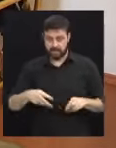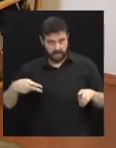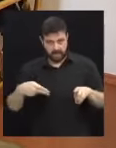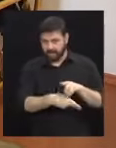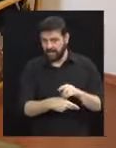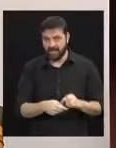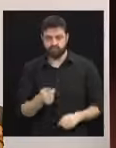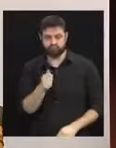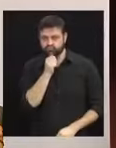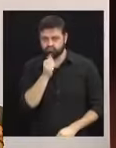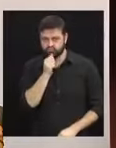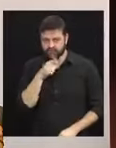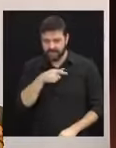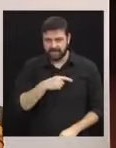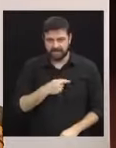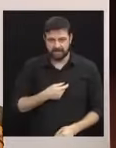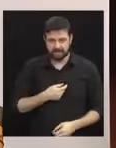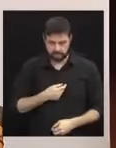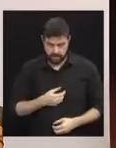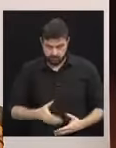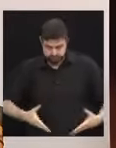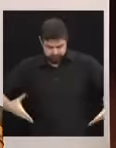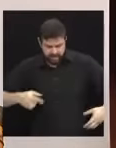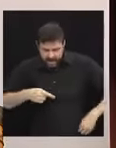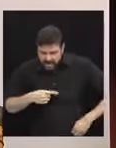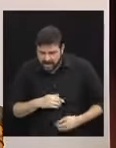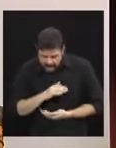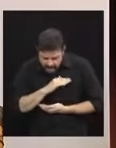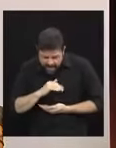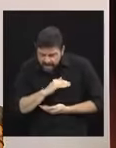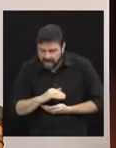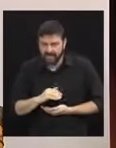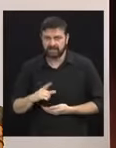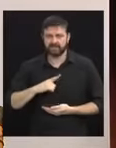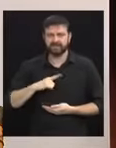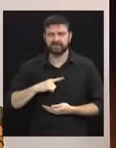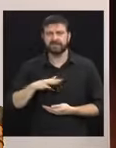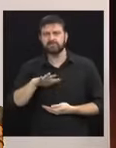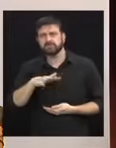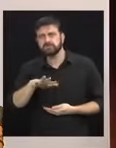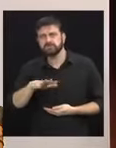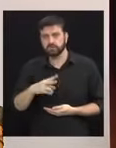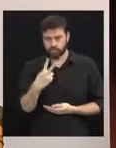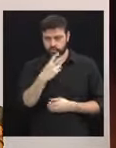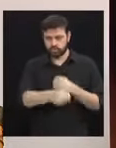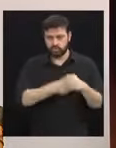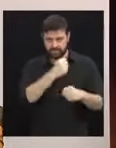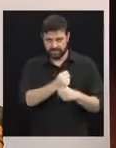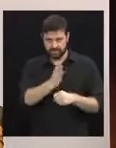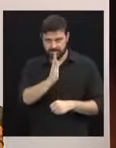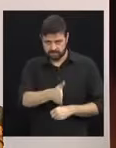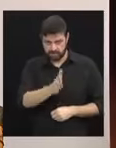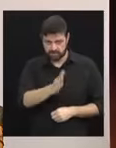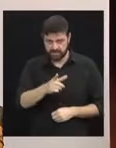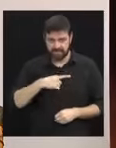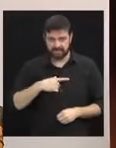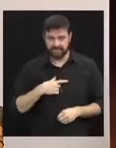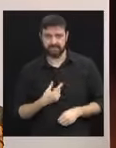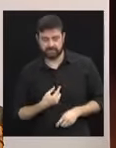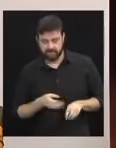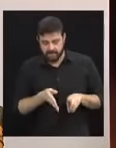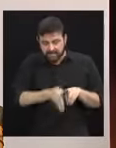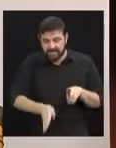pouco. Ah, ela é pequena, ela só é compridona, mas ela é filhotinho ainda. Não, ela tem cerca de 2 anos. 2 anos. Que ela tava